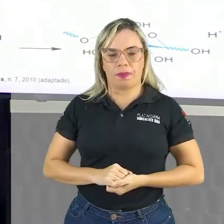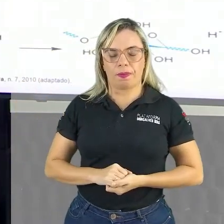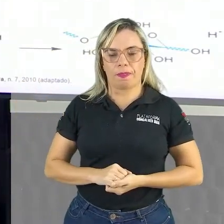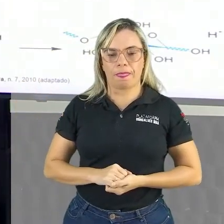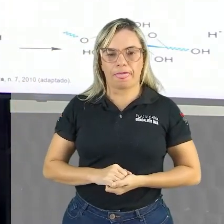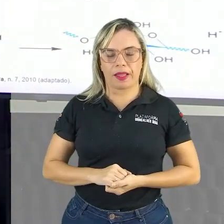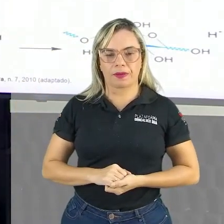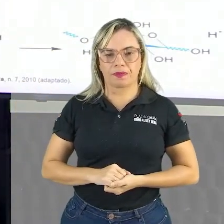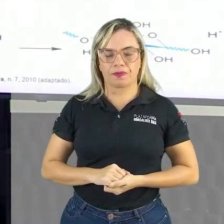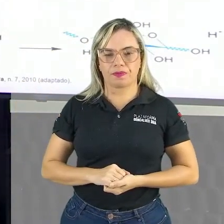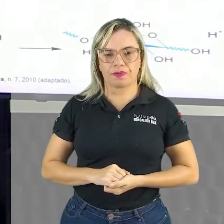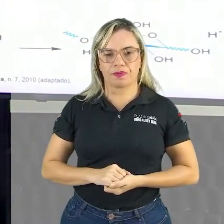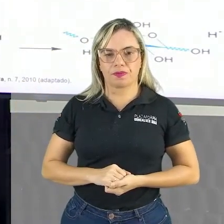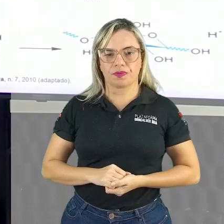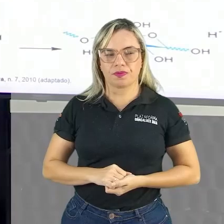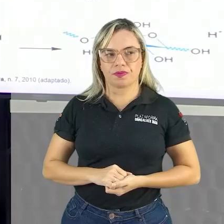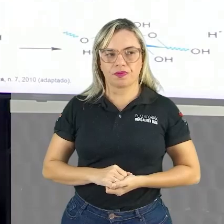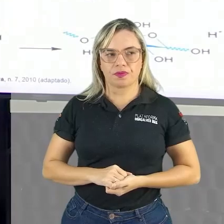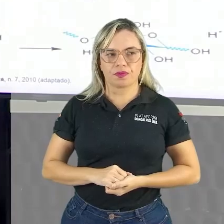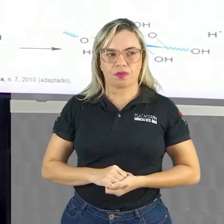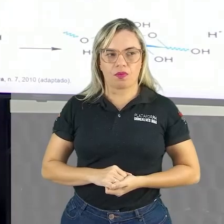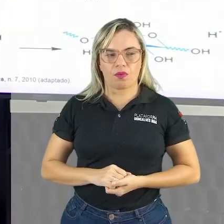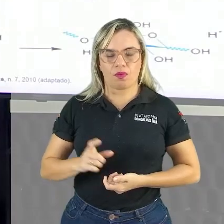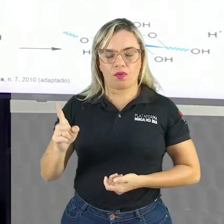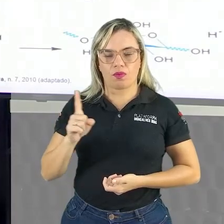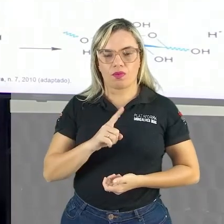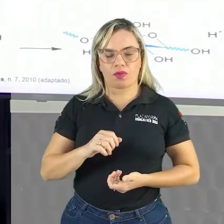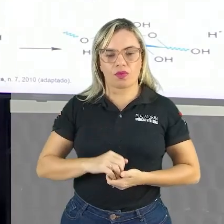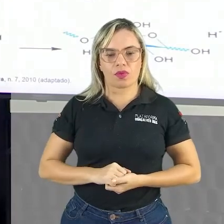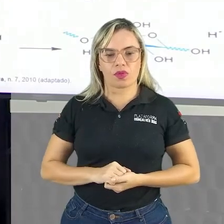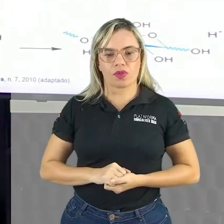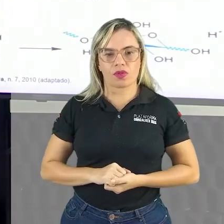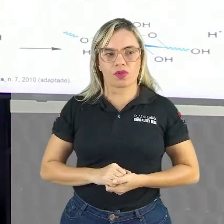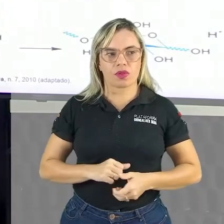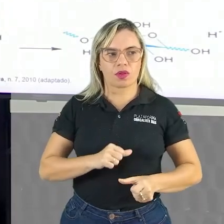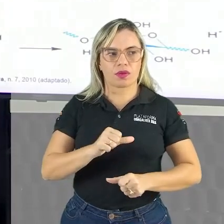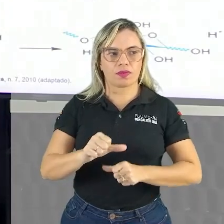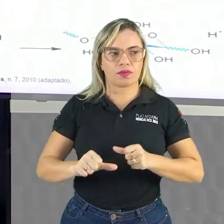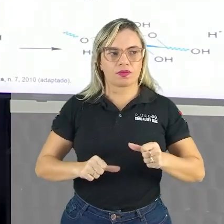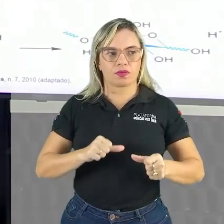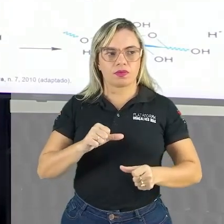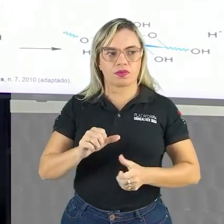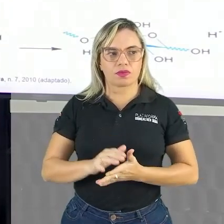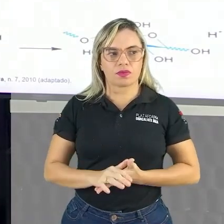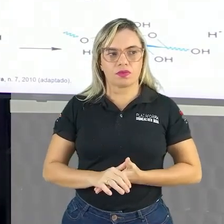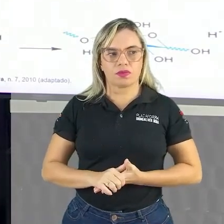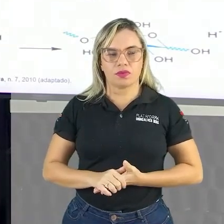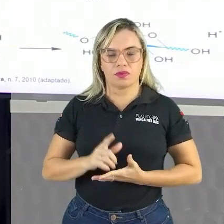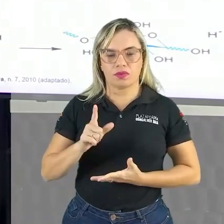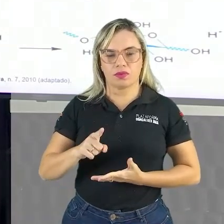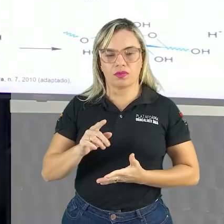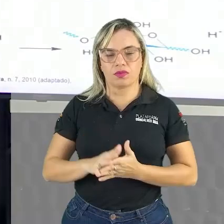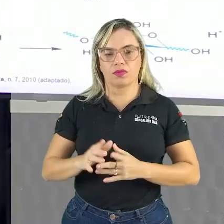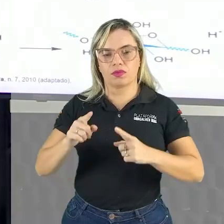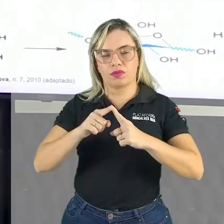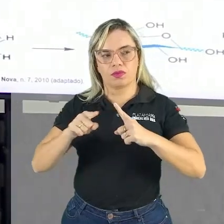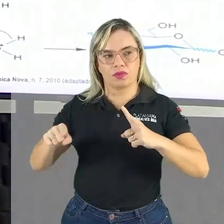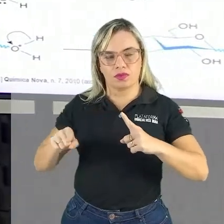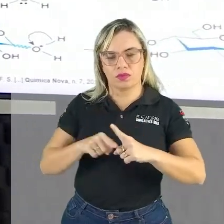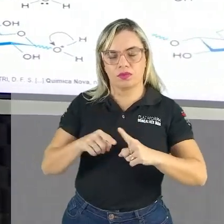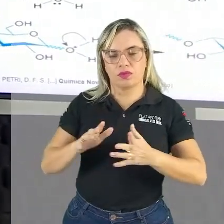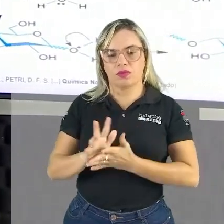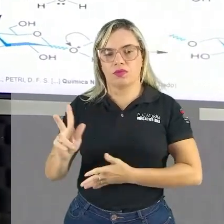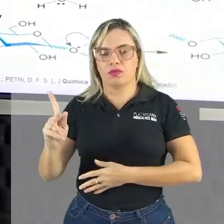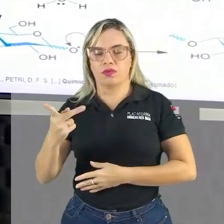Catalisador não altera o ΔH, e aqui você tem que estar muito ligado com a UEMA. Tem que estar muito ligado com a